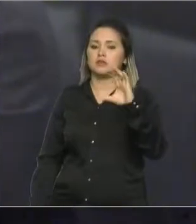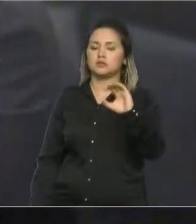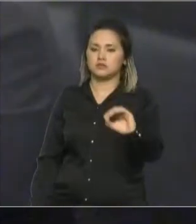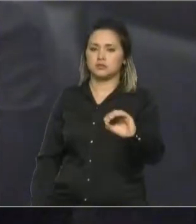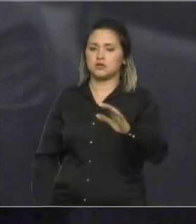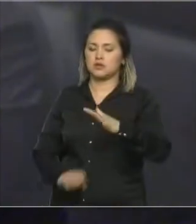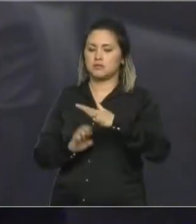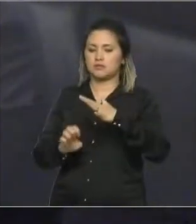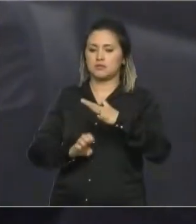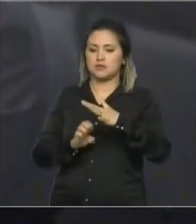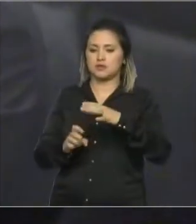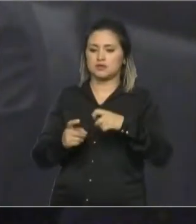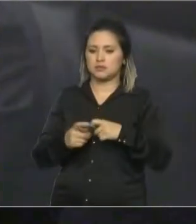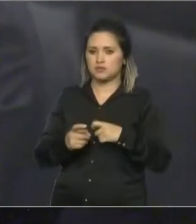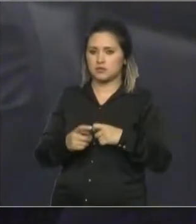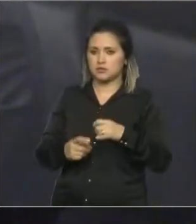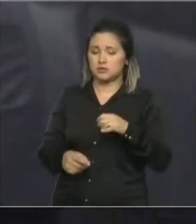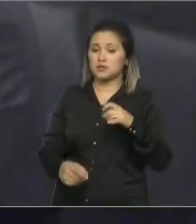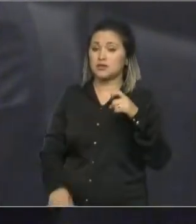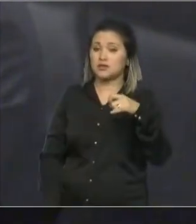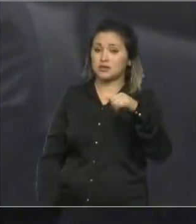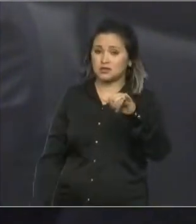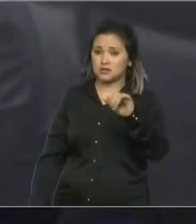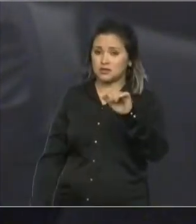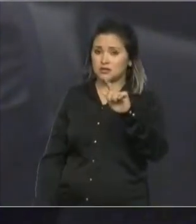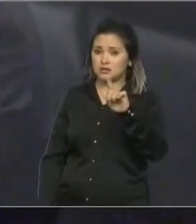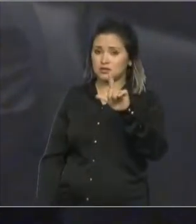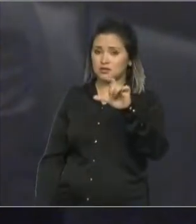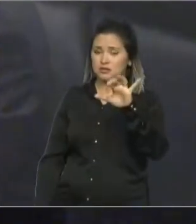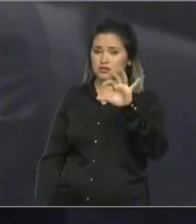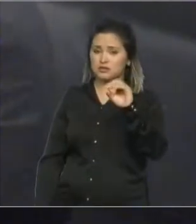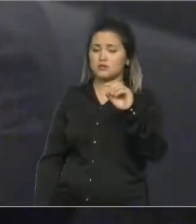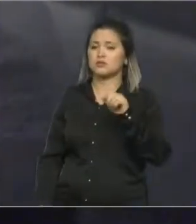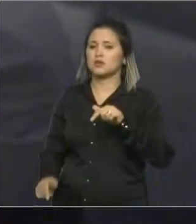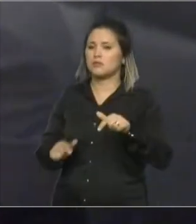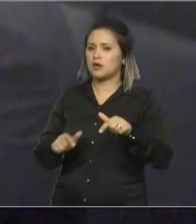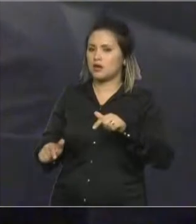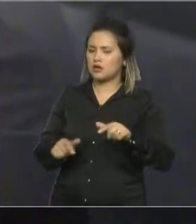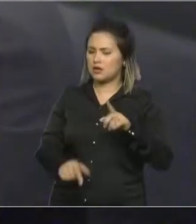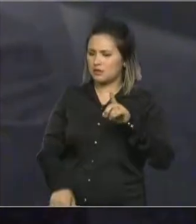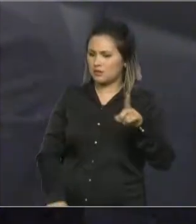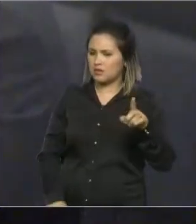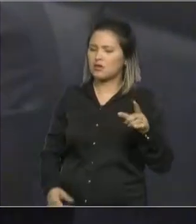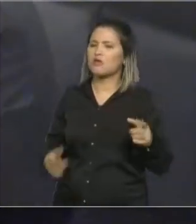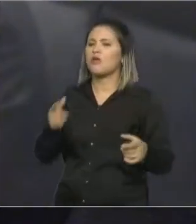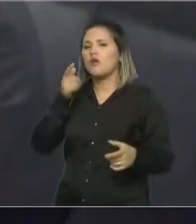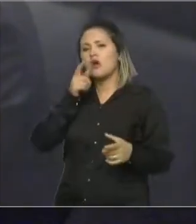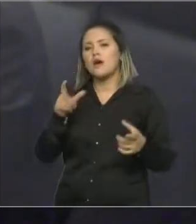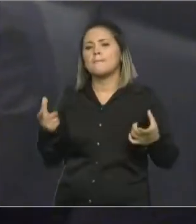médica. Dr. Iglesias trabalhava no hospital na época e nós conseguimos reduzir em mais de